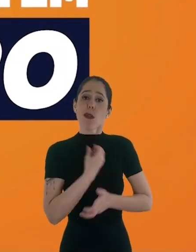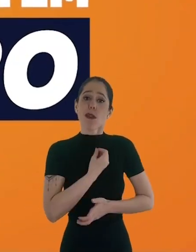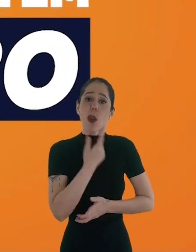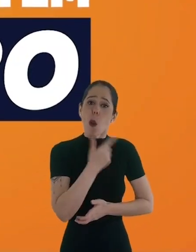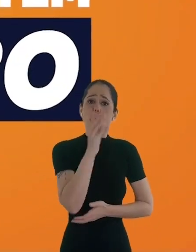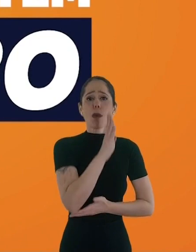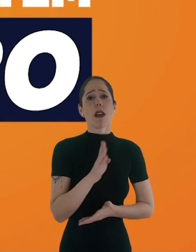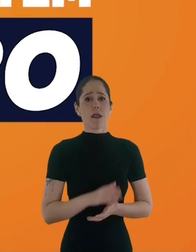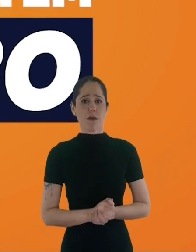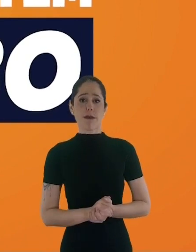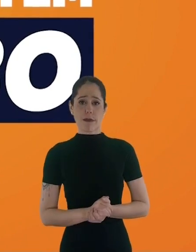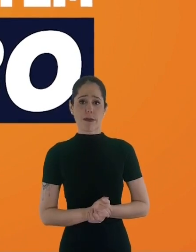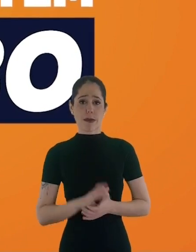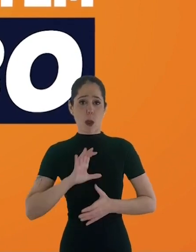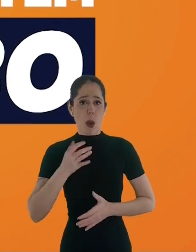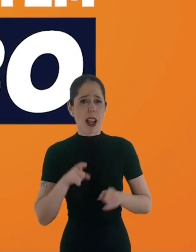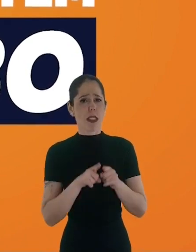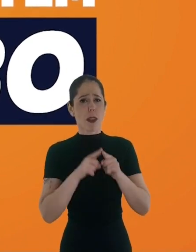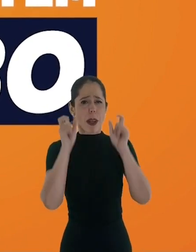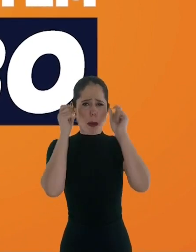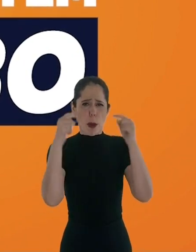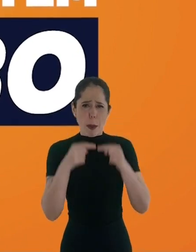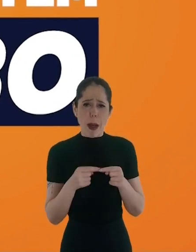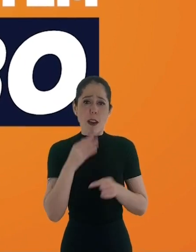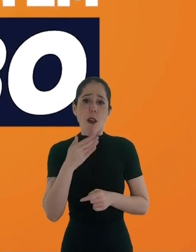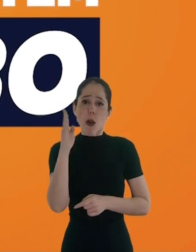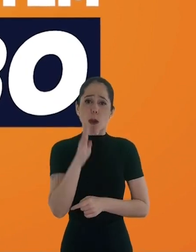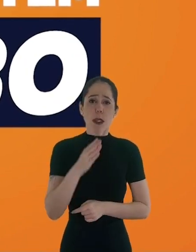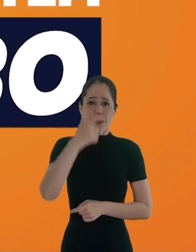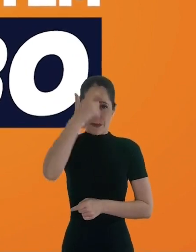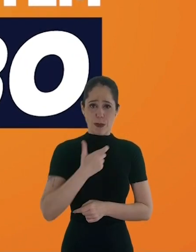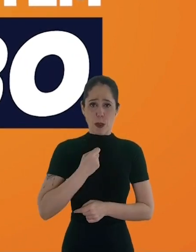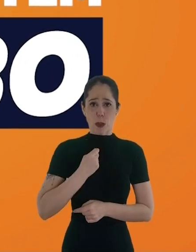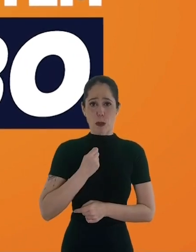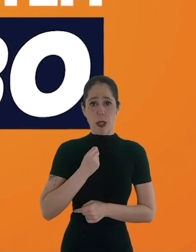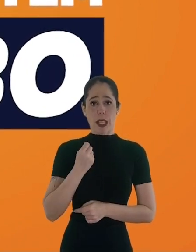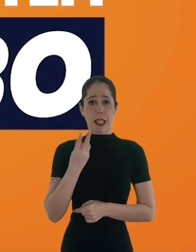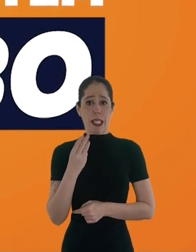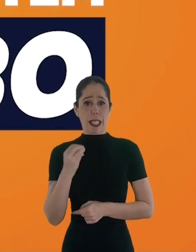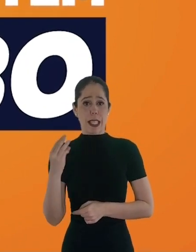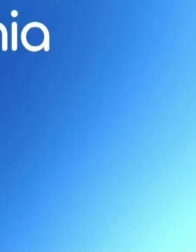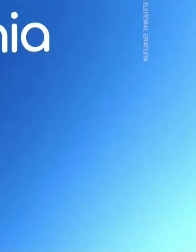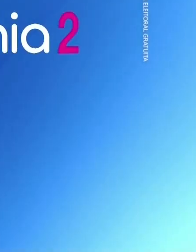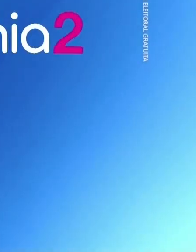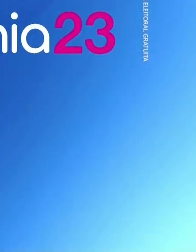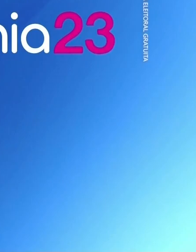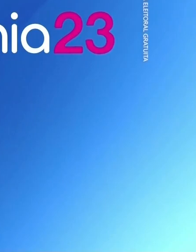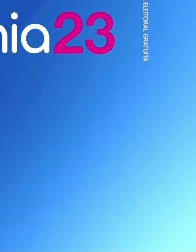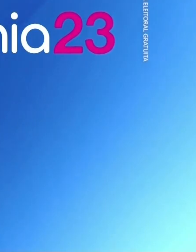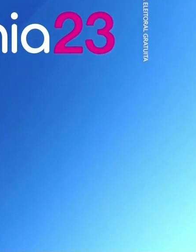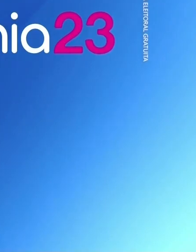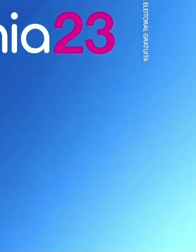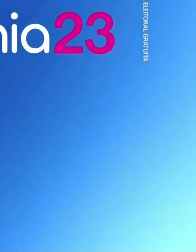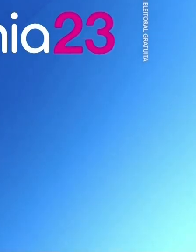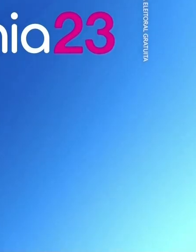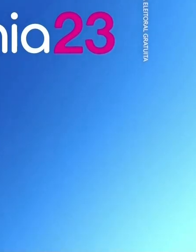outro país. Eu quero viver em outro Brasil. Coragem e coerência a favor do Brasil. Marcel Van Hatten, 3030.